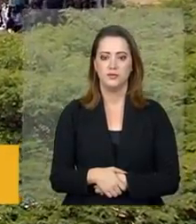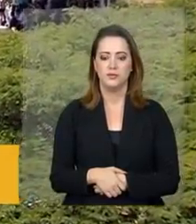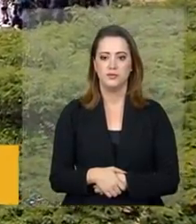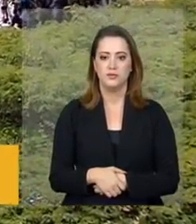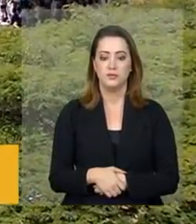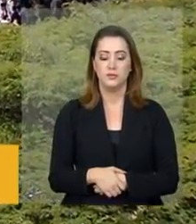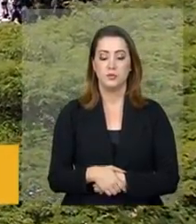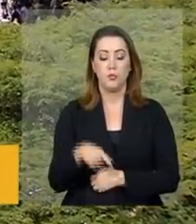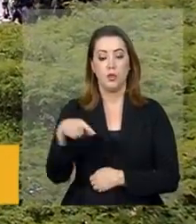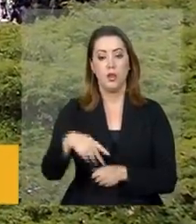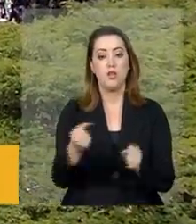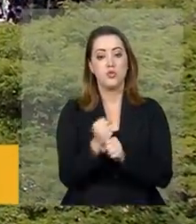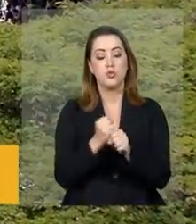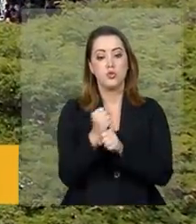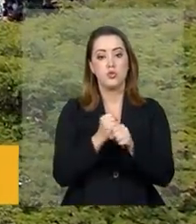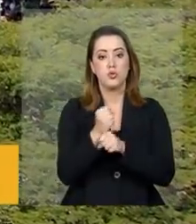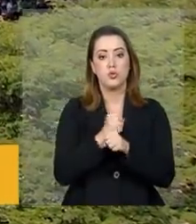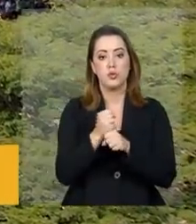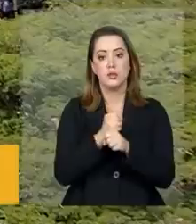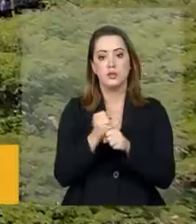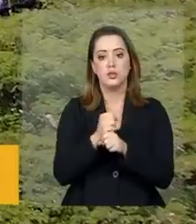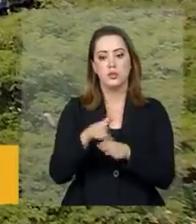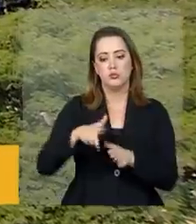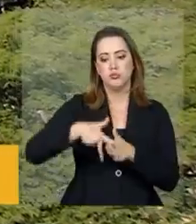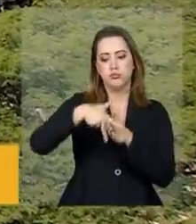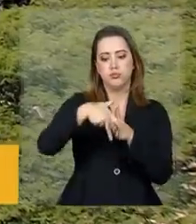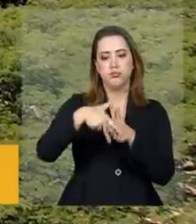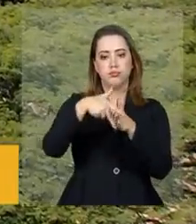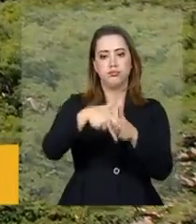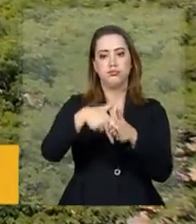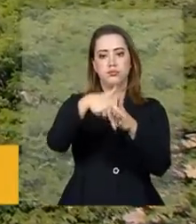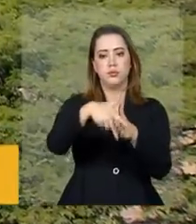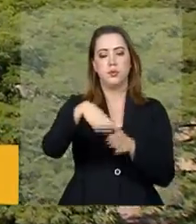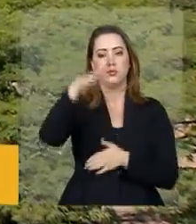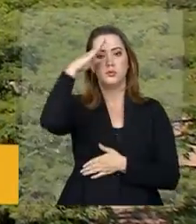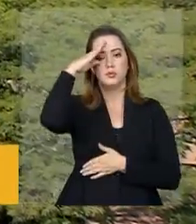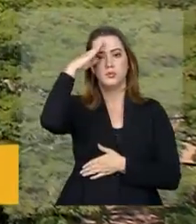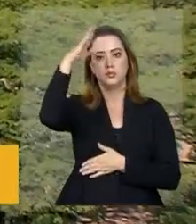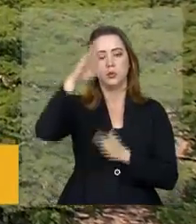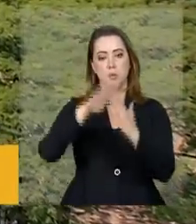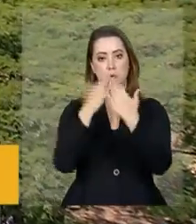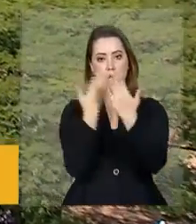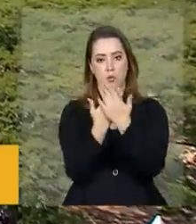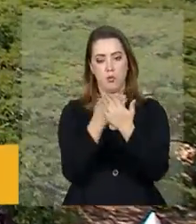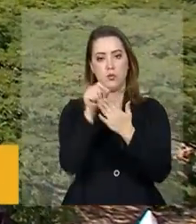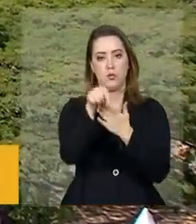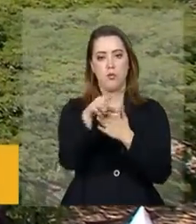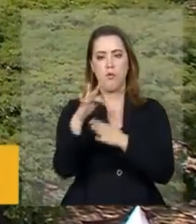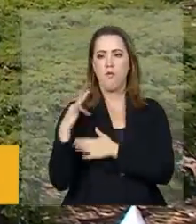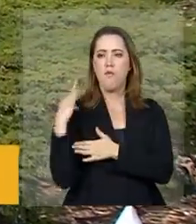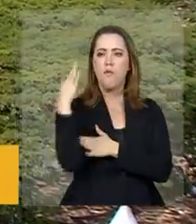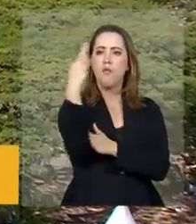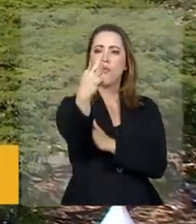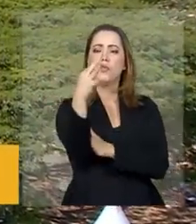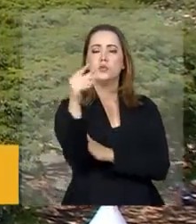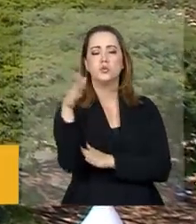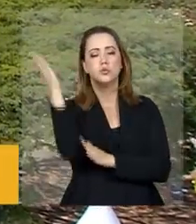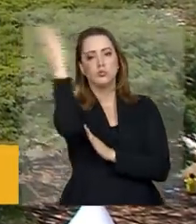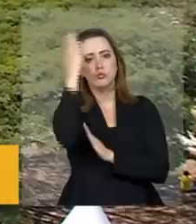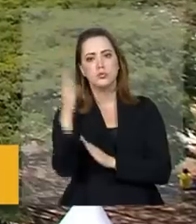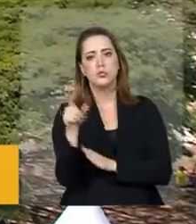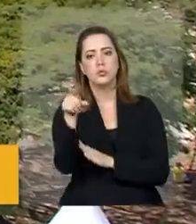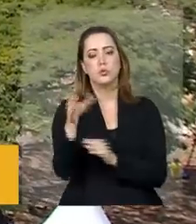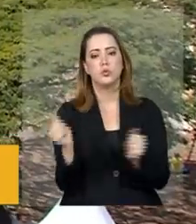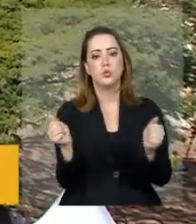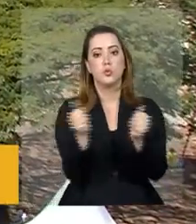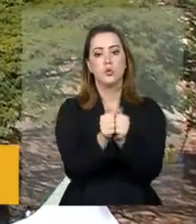Neste ano, alunos do Grêmio de Cavalaria do Colégio Militar de Brasília, representando o futuro da nação, desfilam